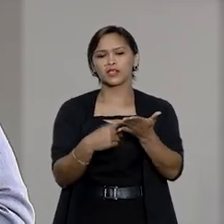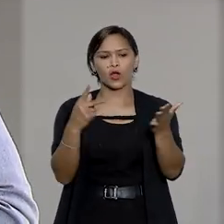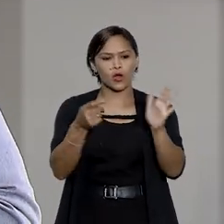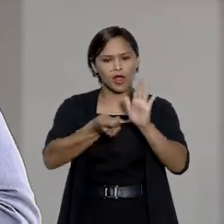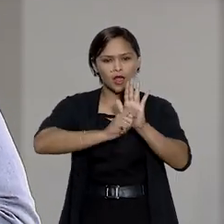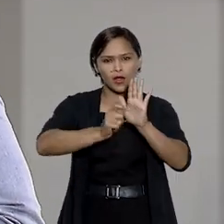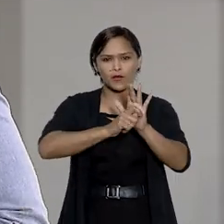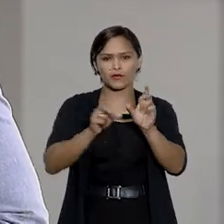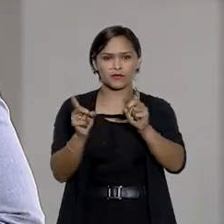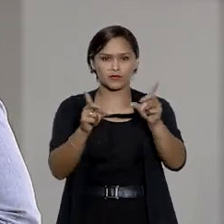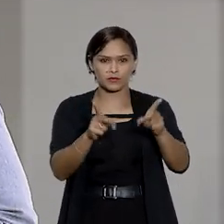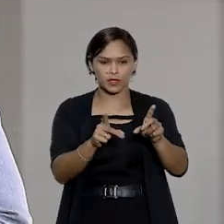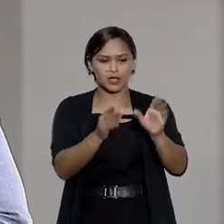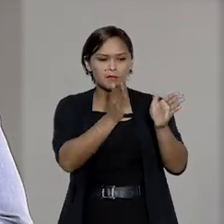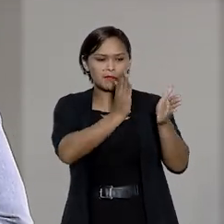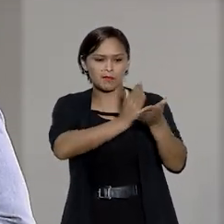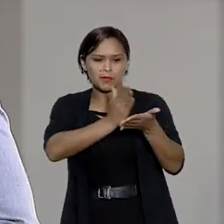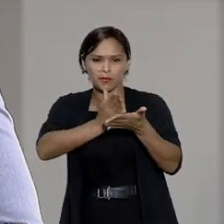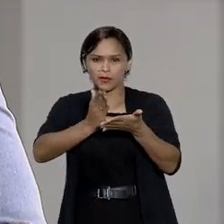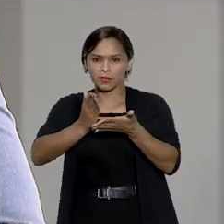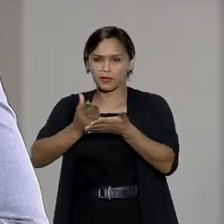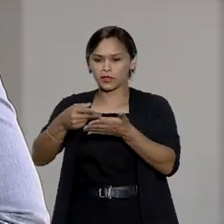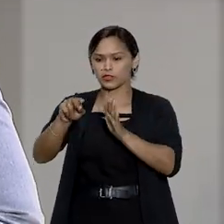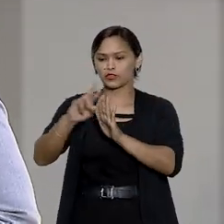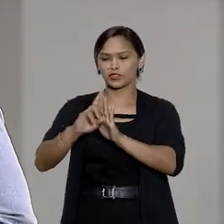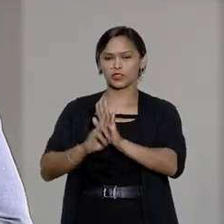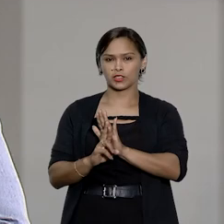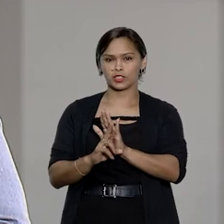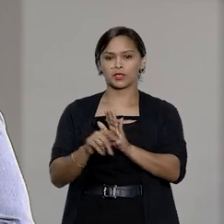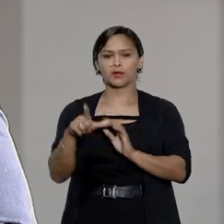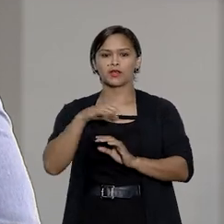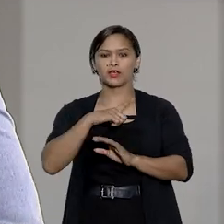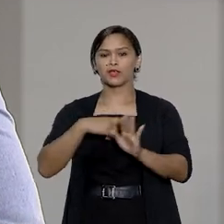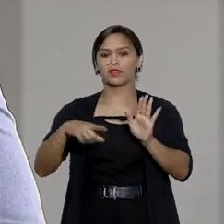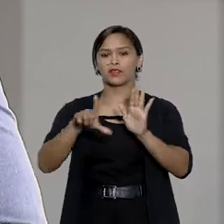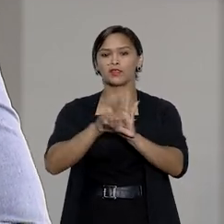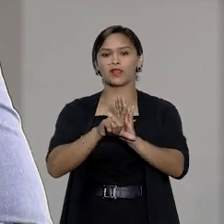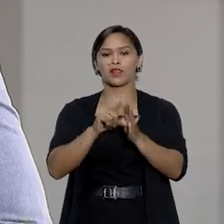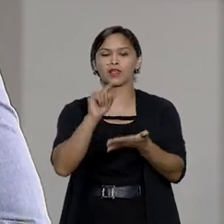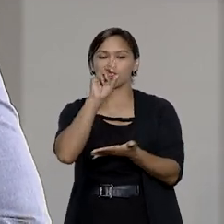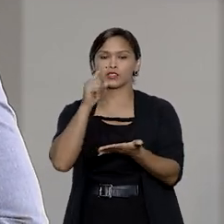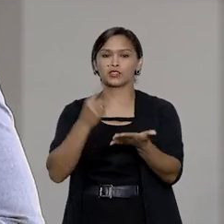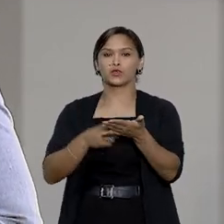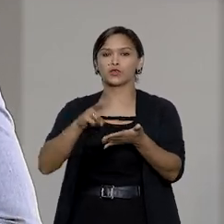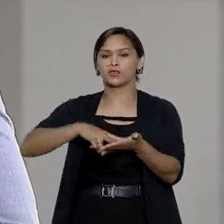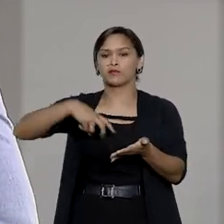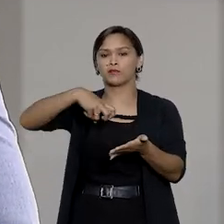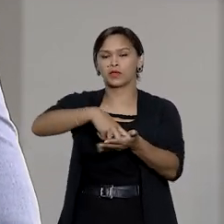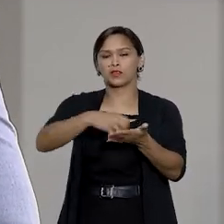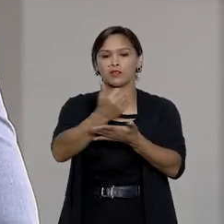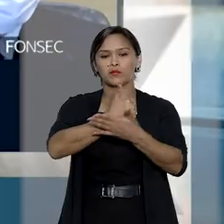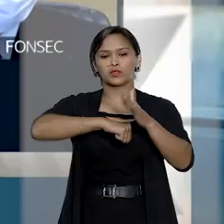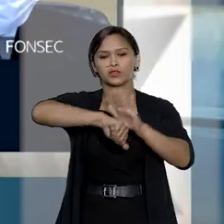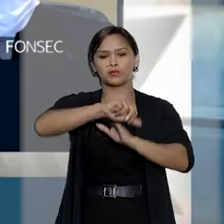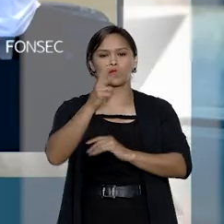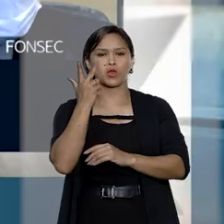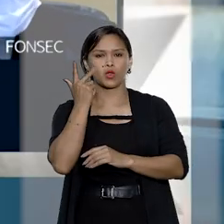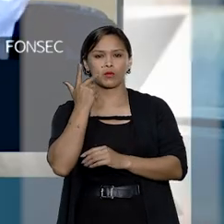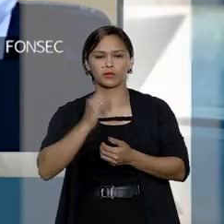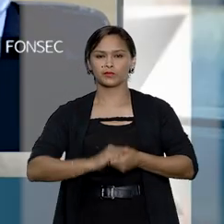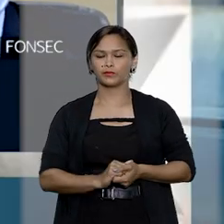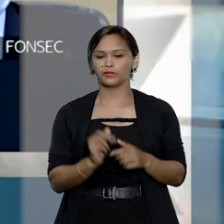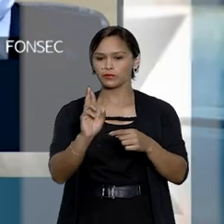tráfico das frações de progressão de regime previstas na Lei de Execução Penal para os Crimes Comuns. O